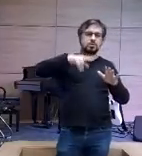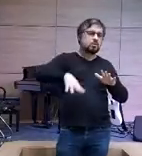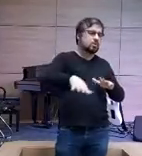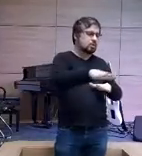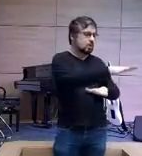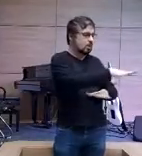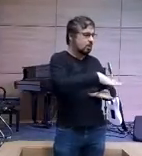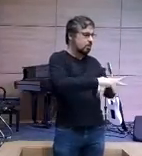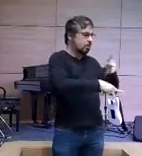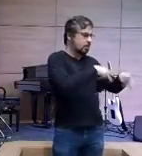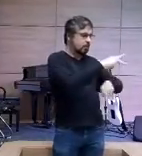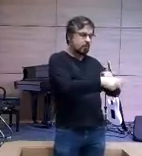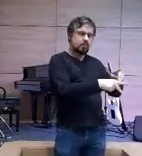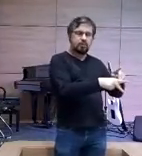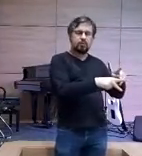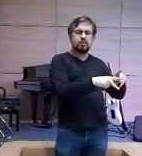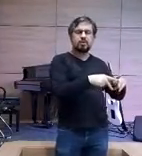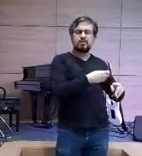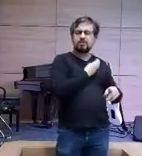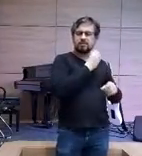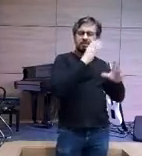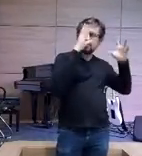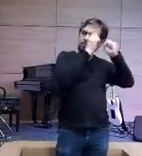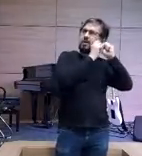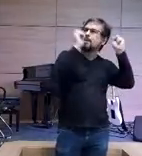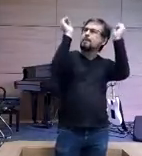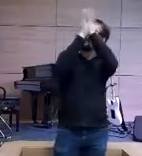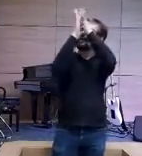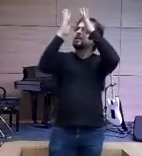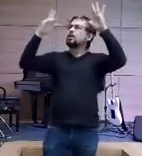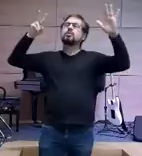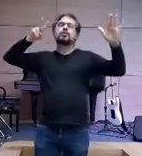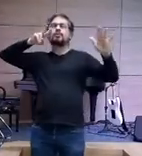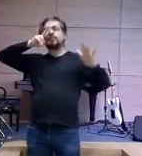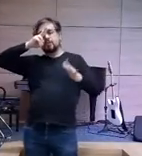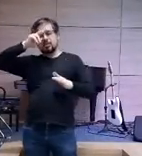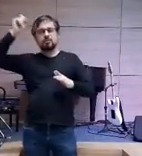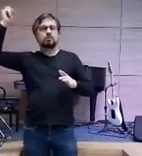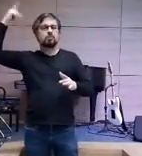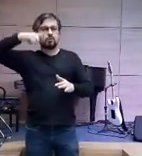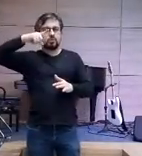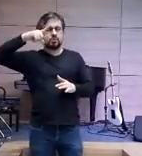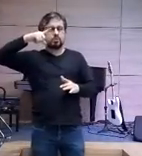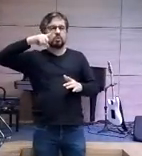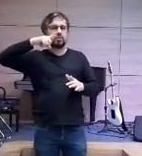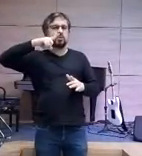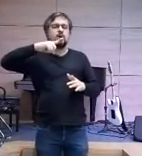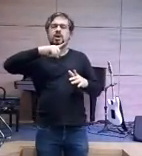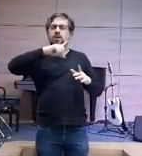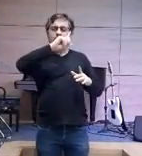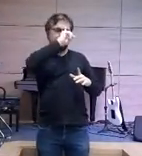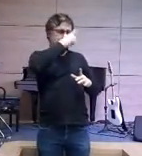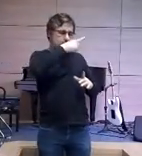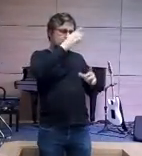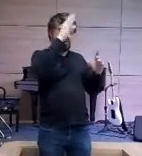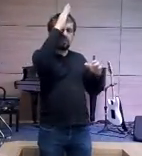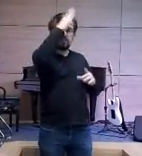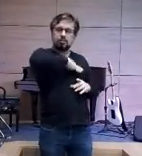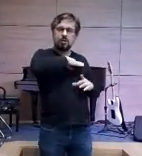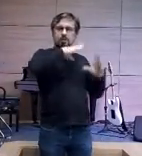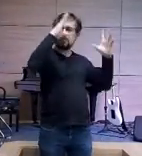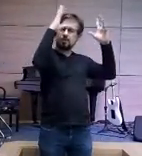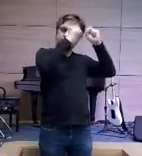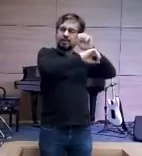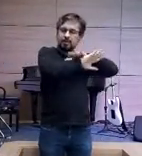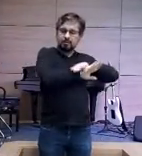resplandeceu a luz EA quebra do domínio da escravidão do Mal aconteceu naquele momento trazendo